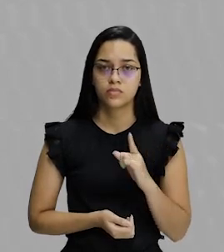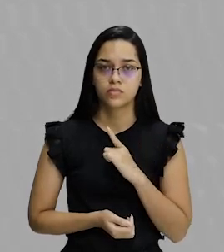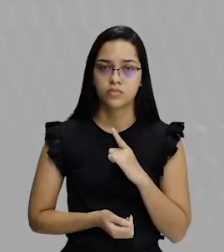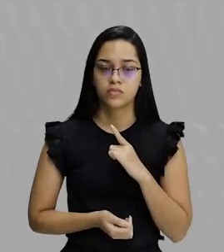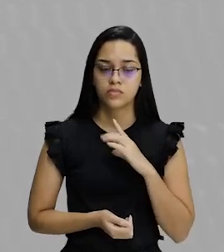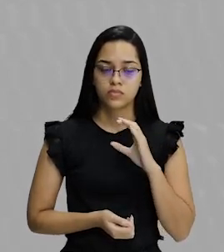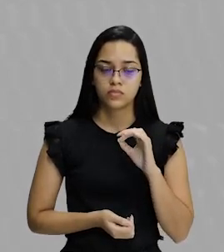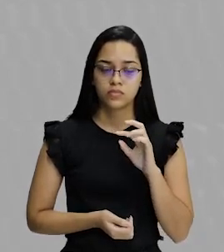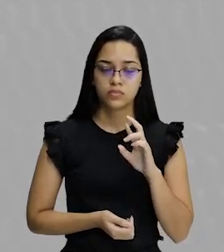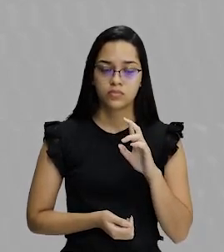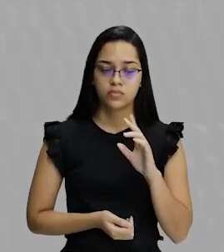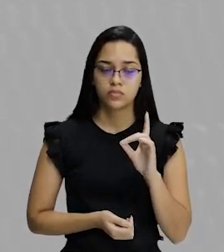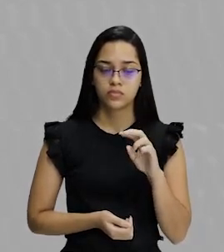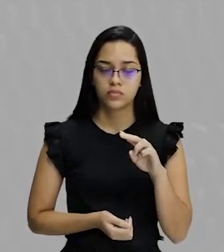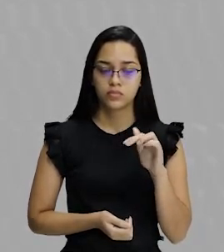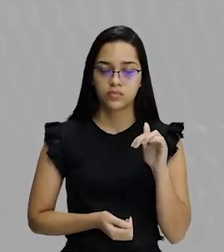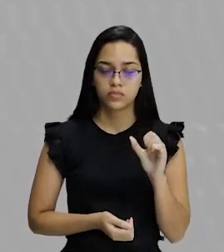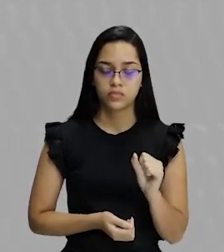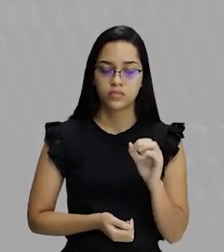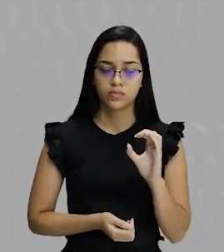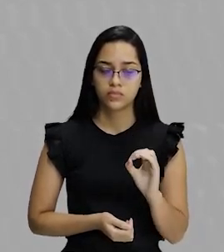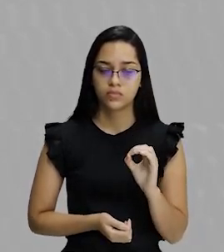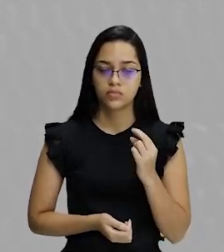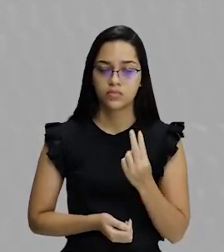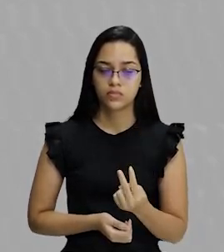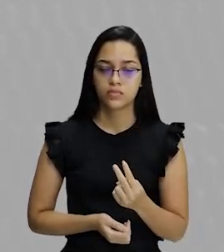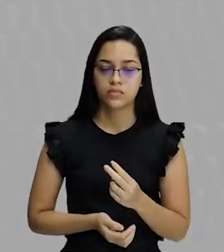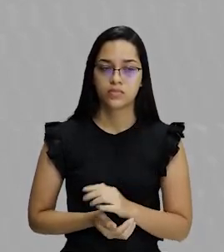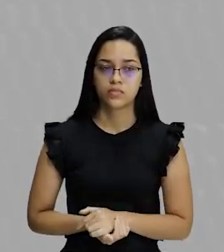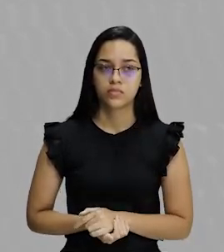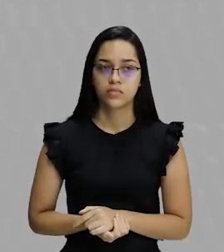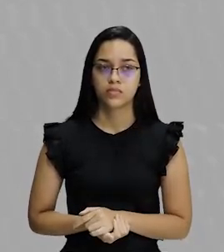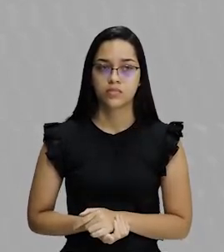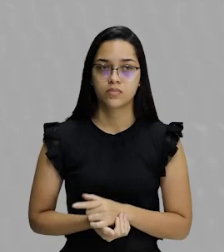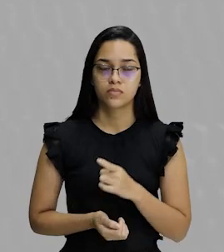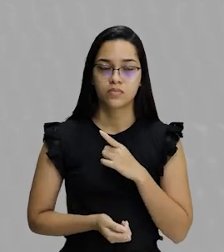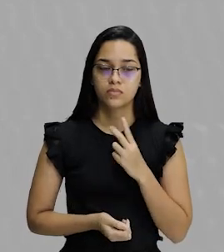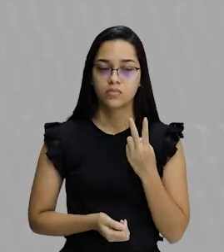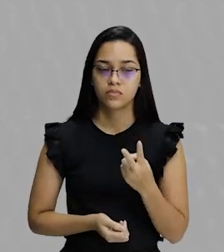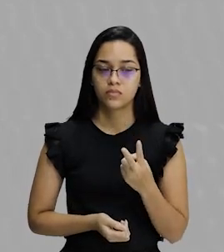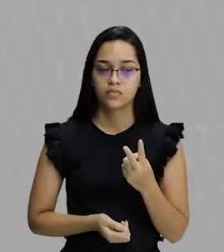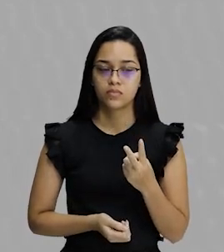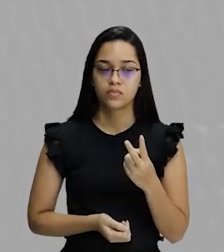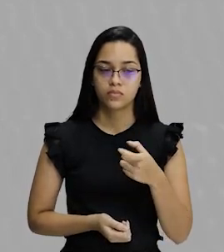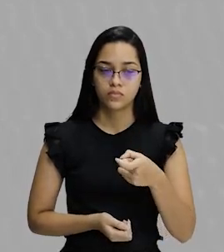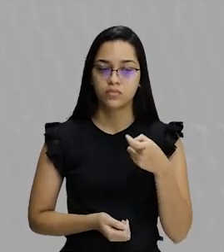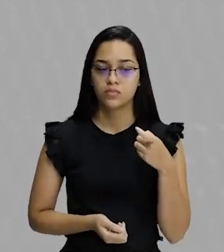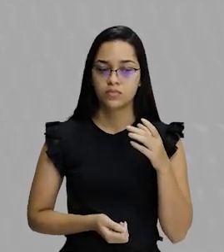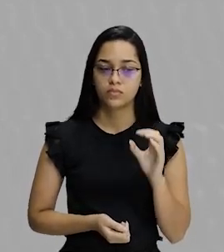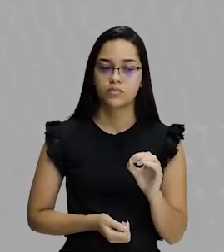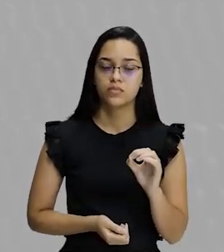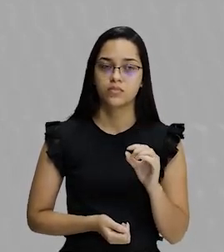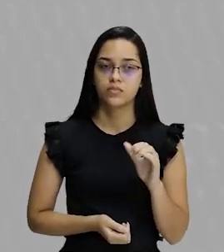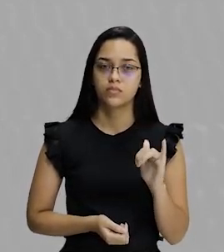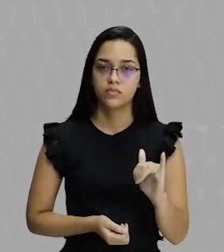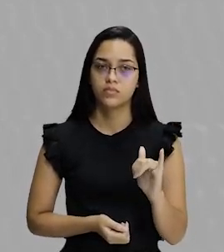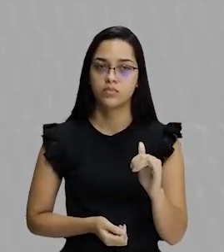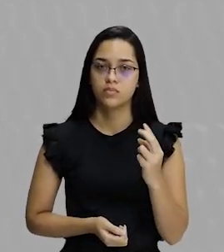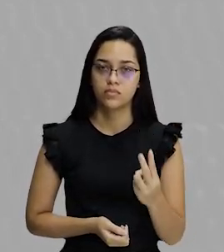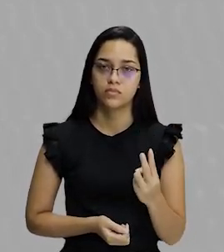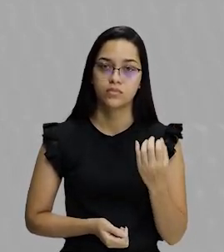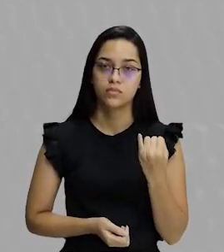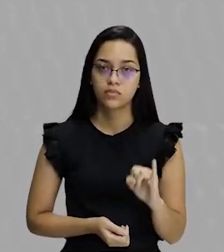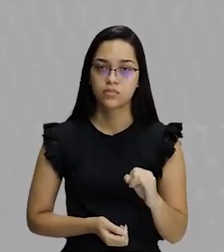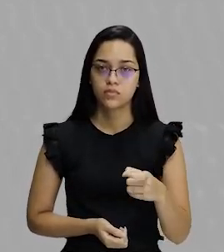é de coordenada 0, 2. Nesse caso, o X que é 0, o Y é 2. Se